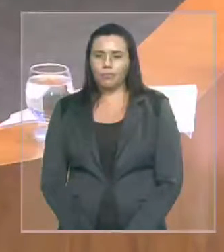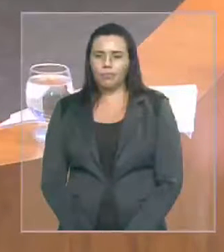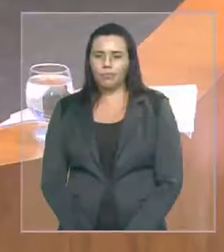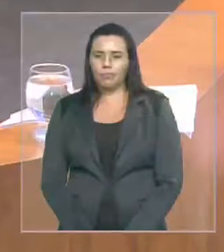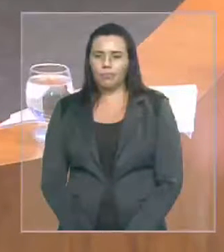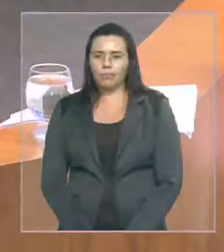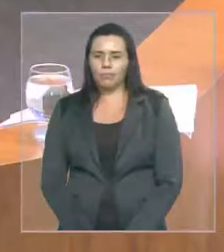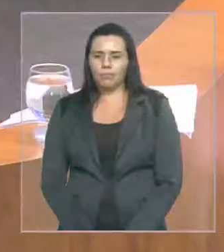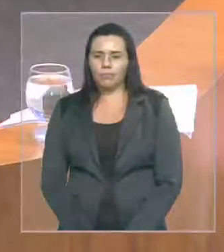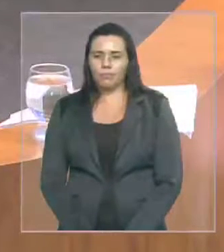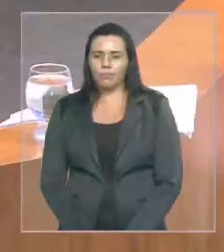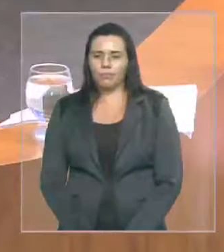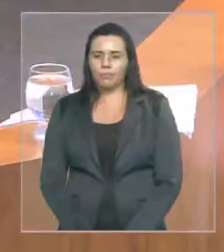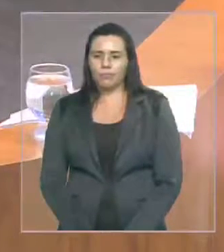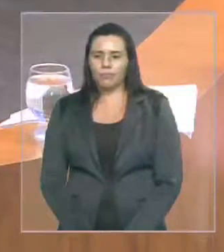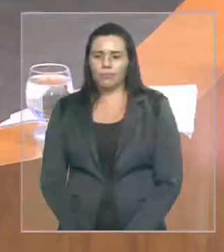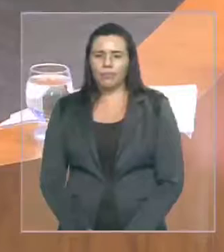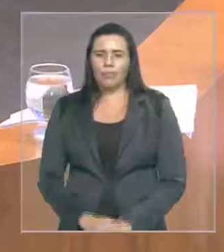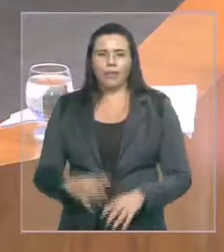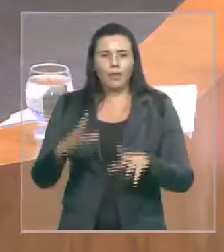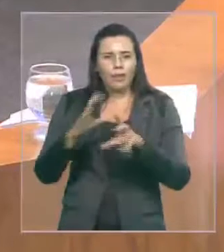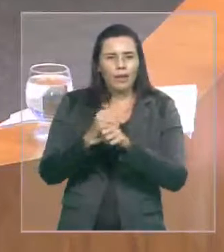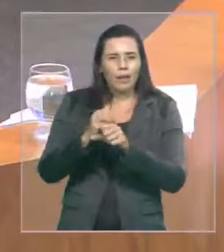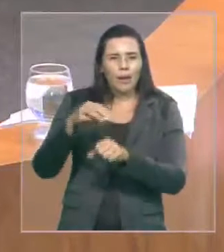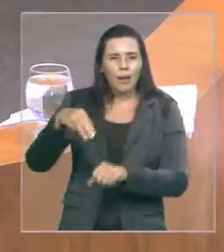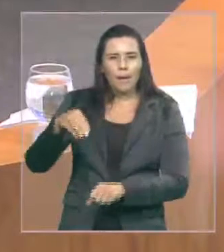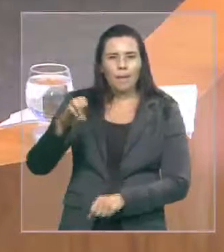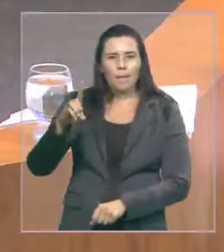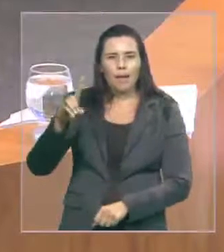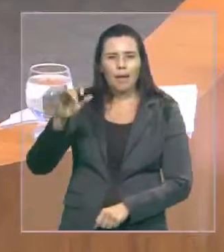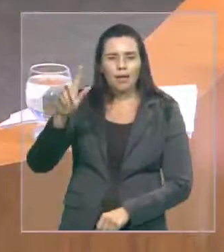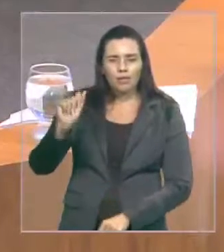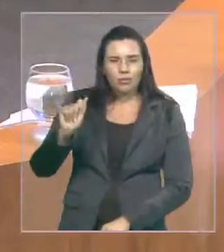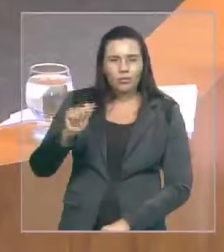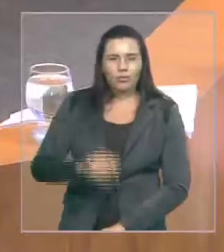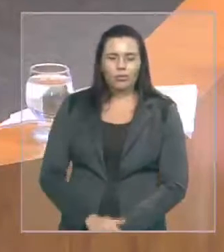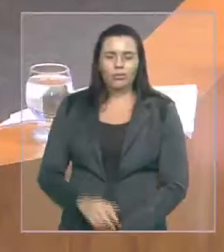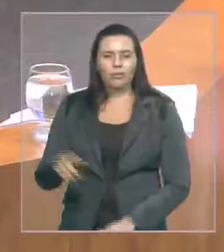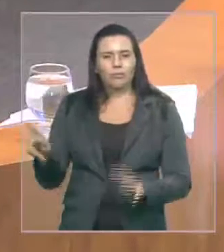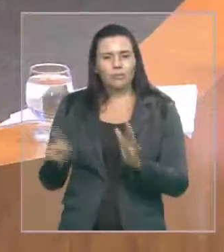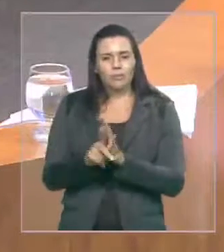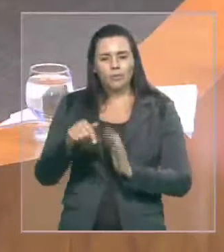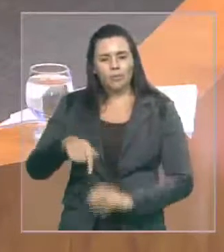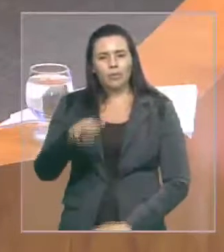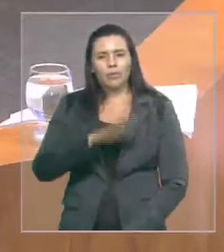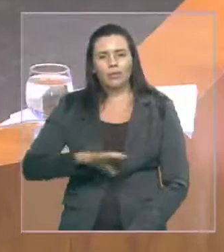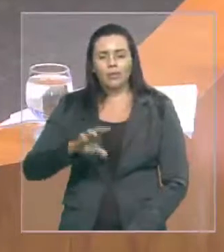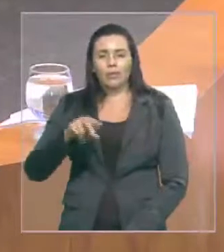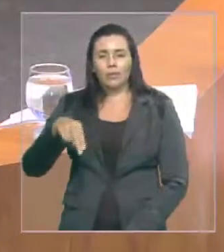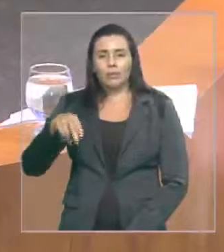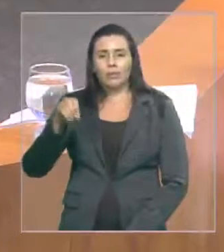Que é a média do Nordeste e do Centro-Sul do país.